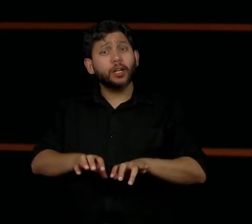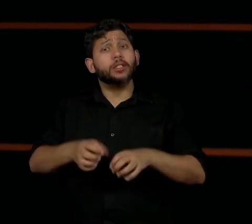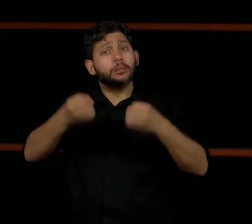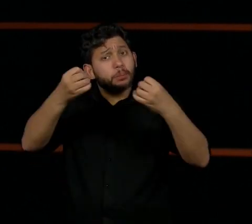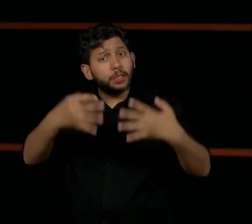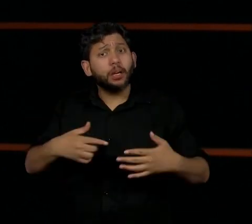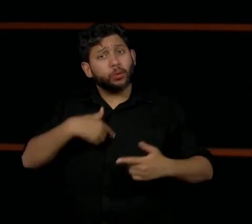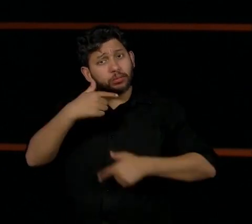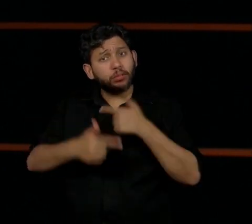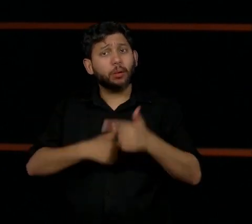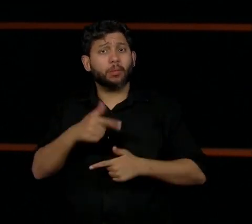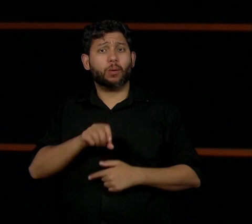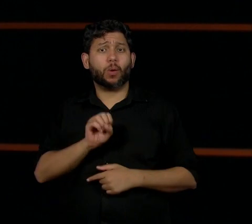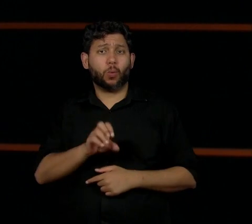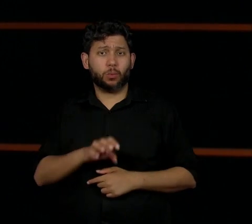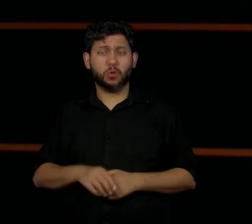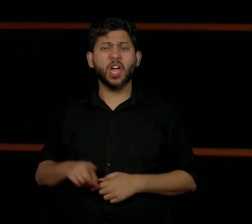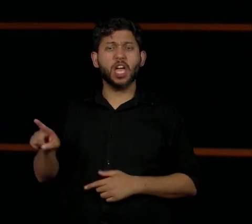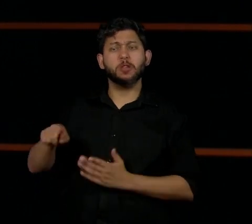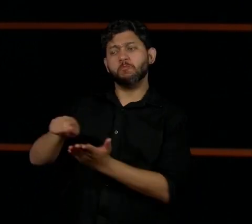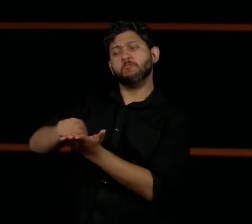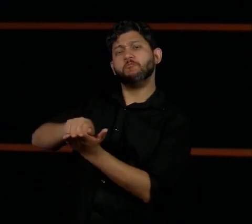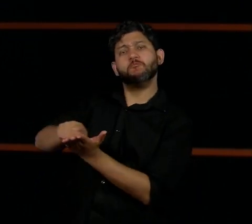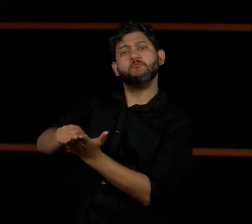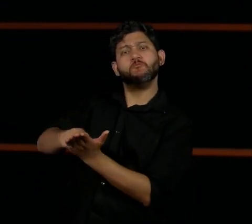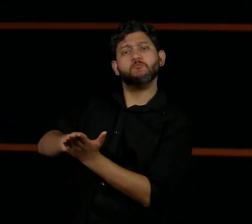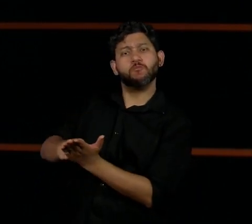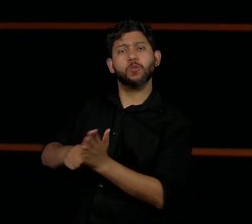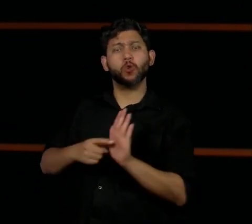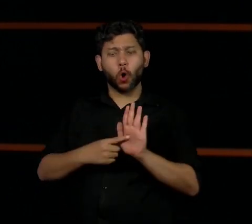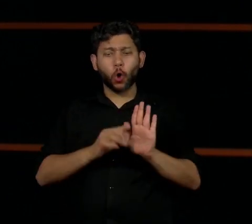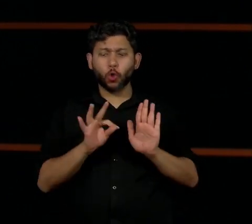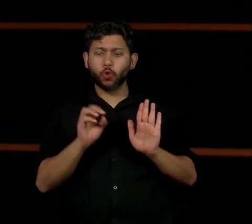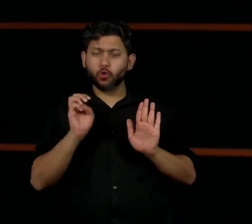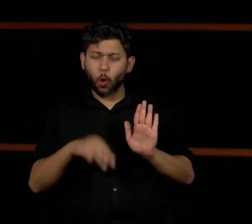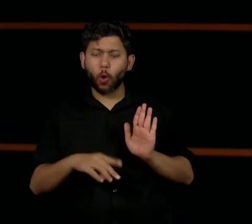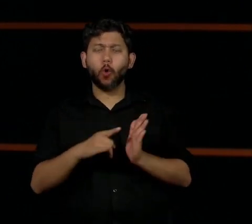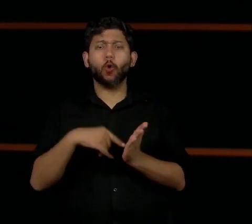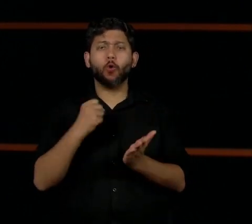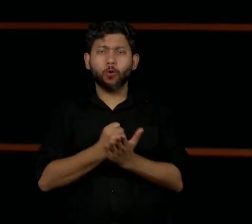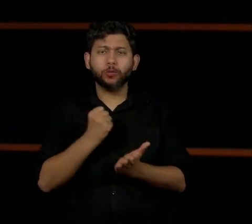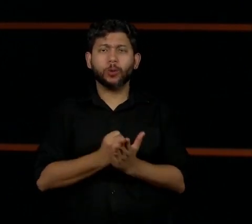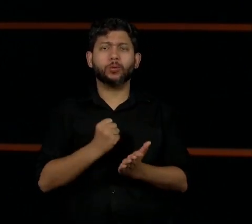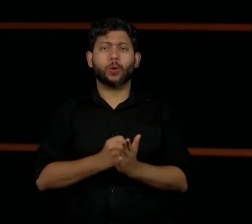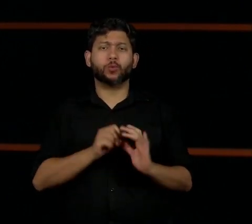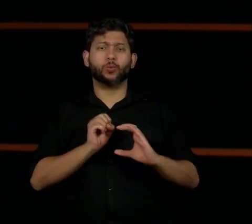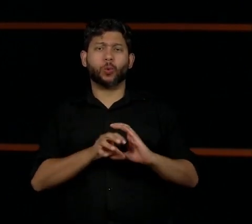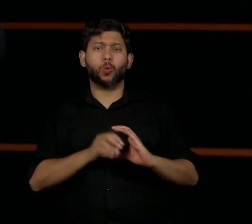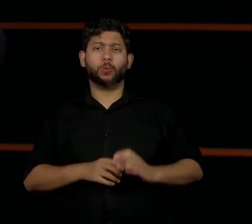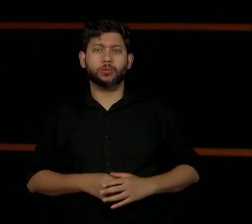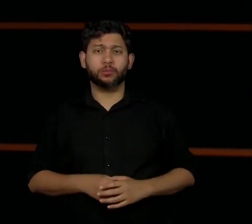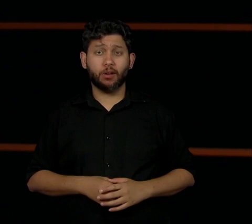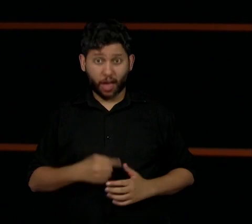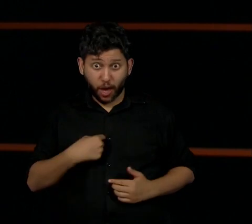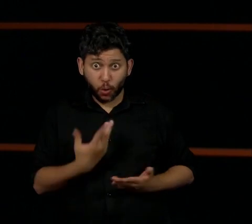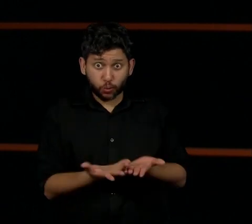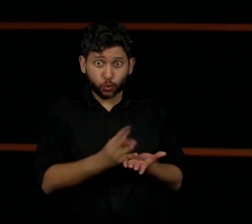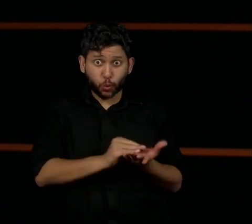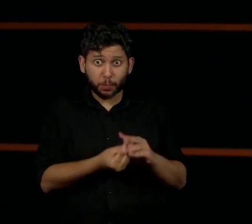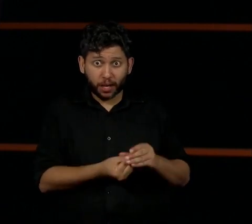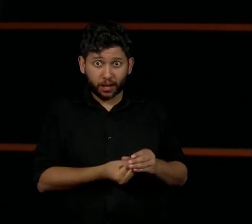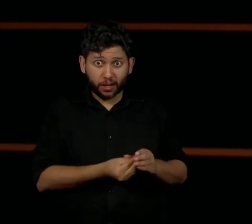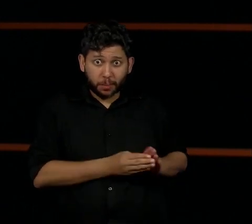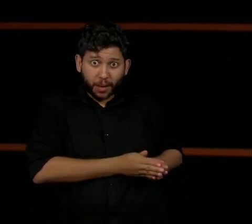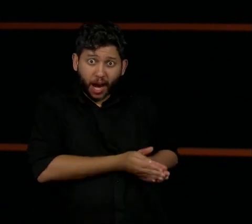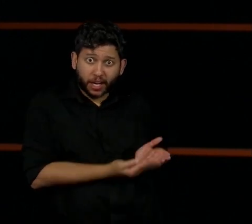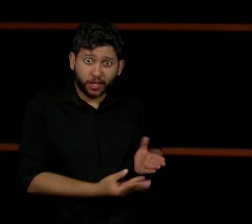com a Rede Globo. E ele faz ali uma carta formal dizendo Tom Cavalcante é contratado da Rede Globo. Aquilo nunca mais saiu do meu bolso. Porque lá no